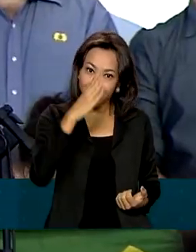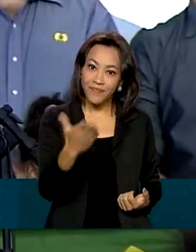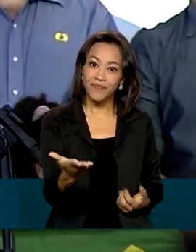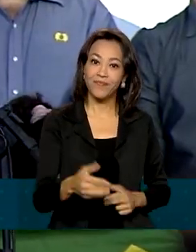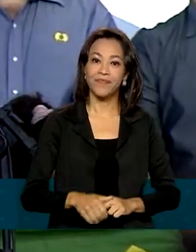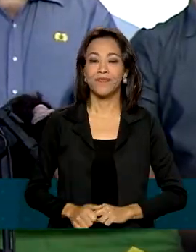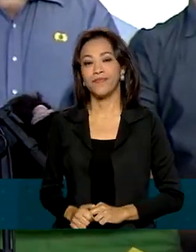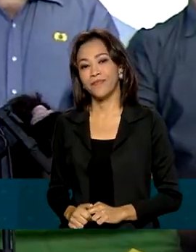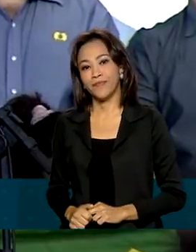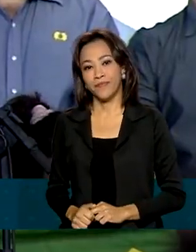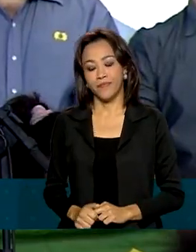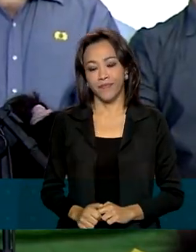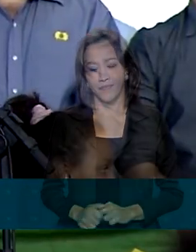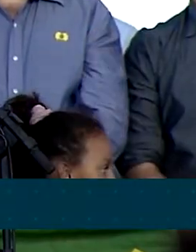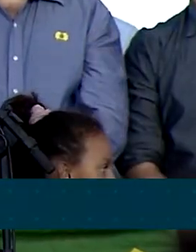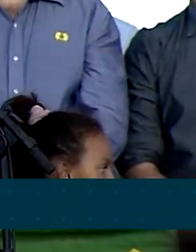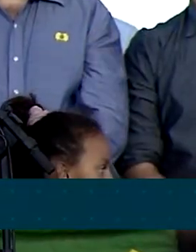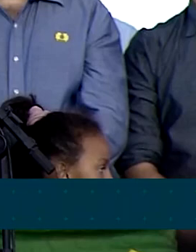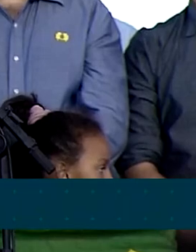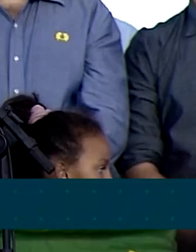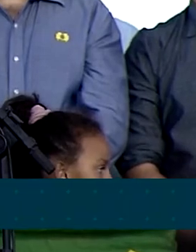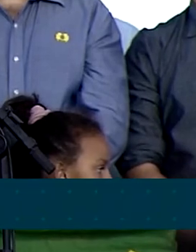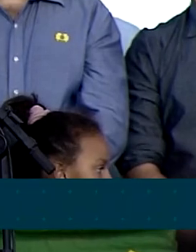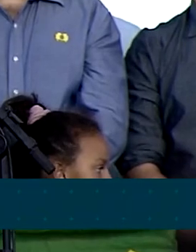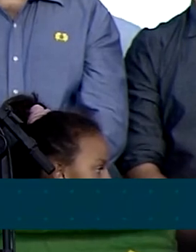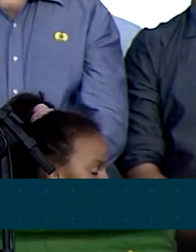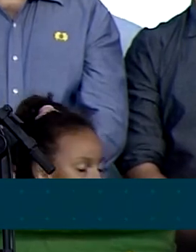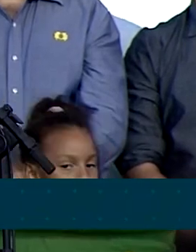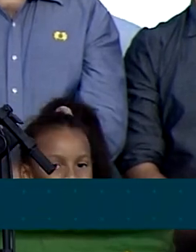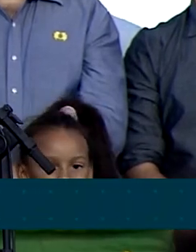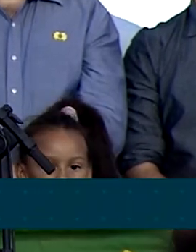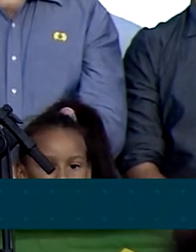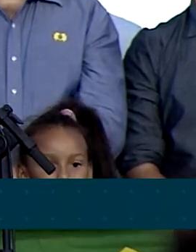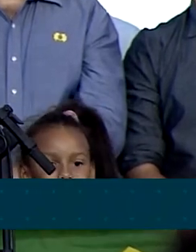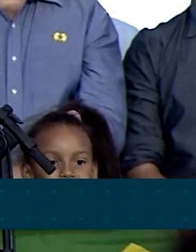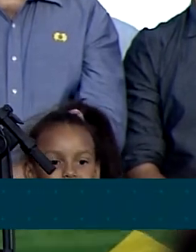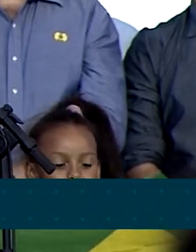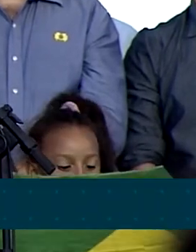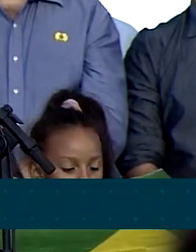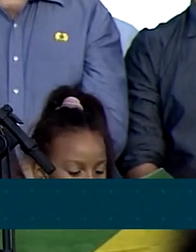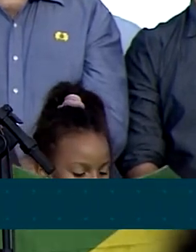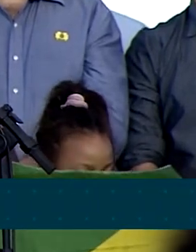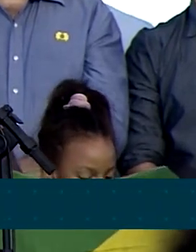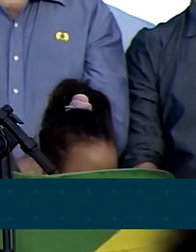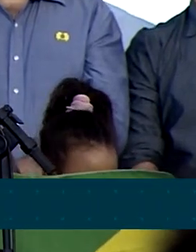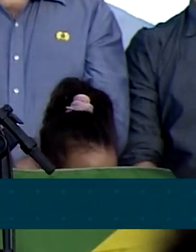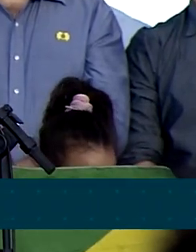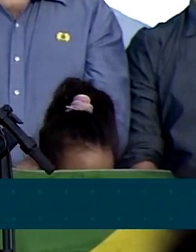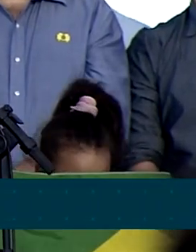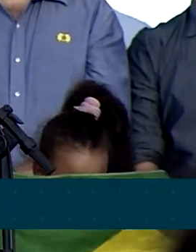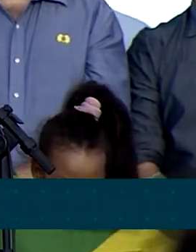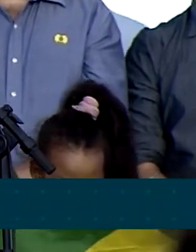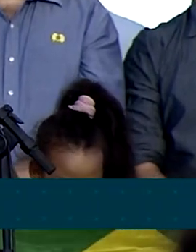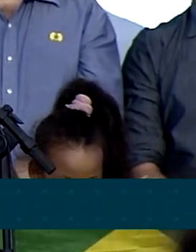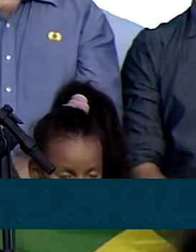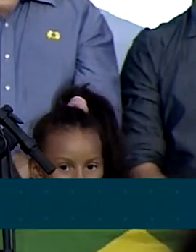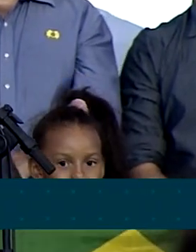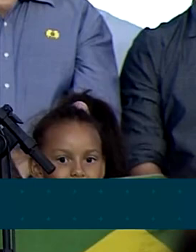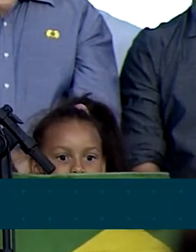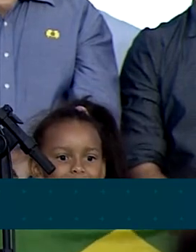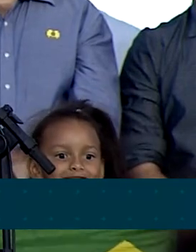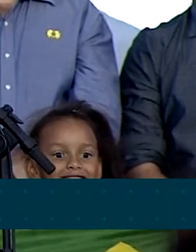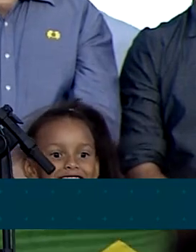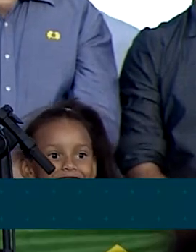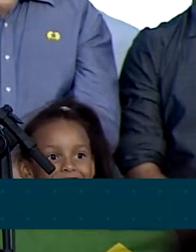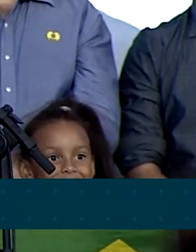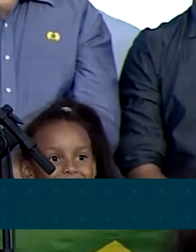bensei o valor de uma casa própria. O meu pai só teve a dele quando eu tinha já 30